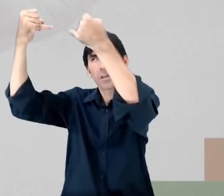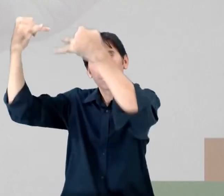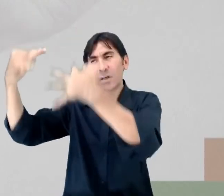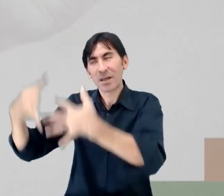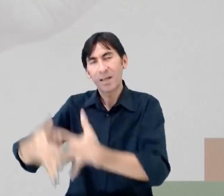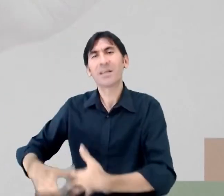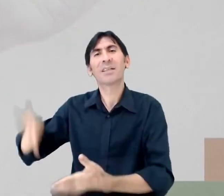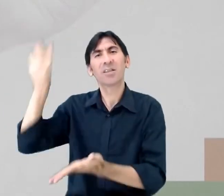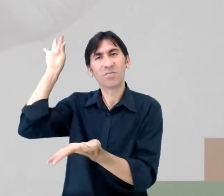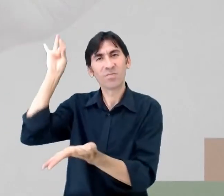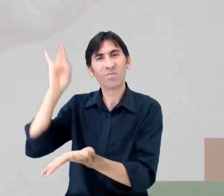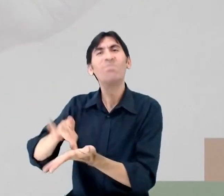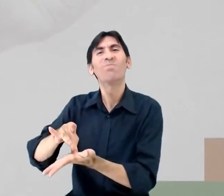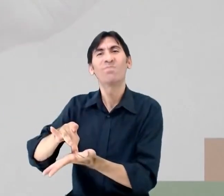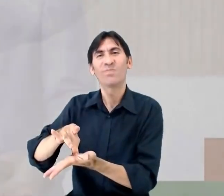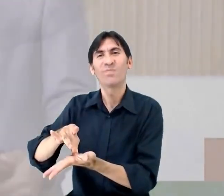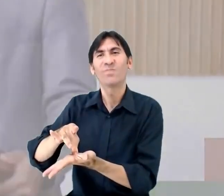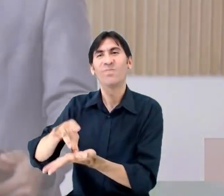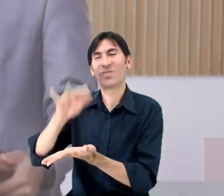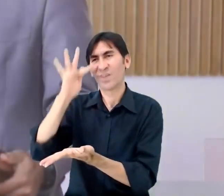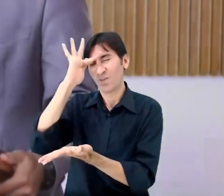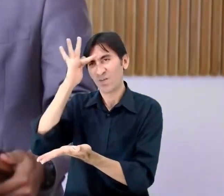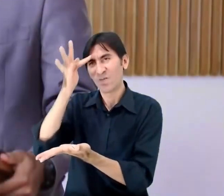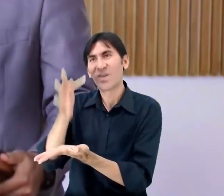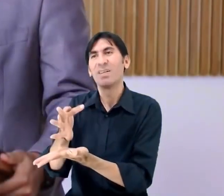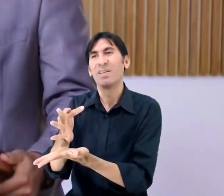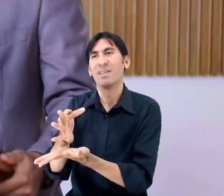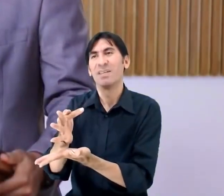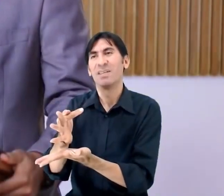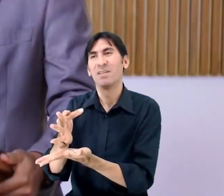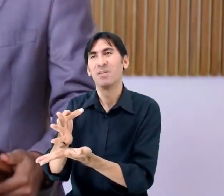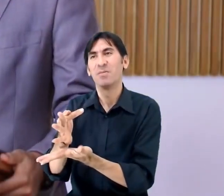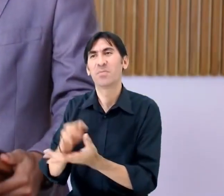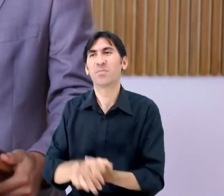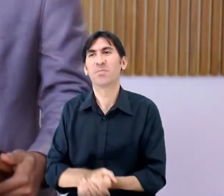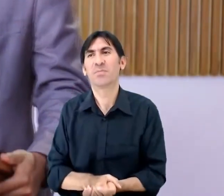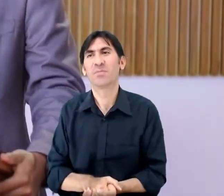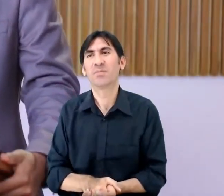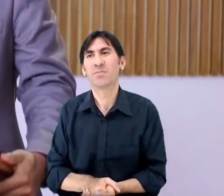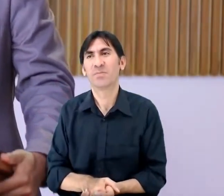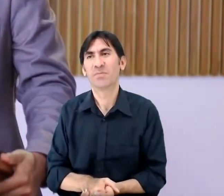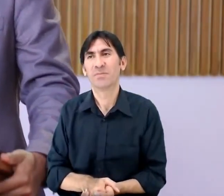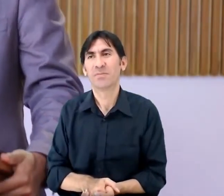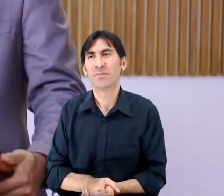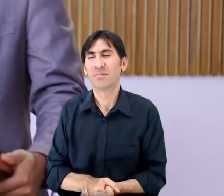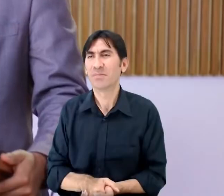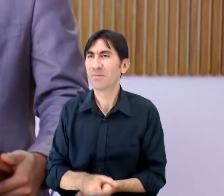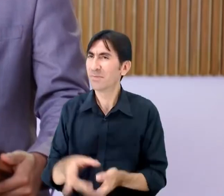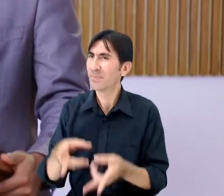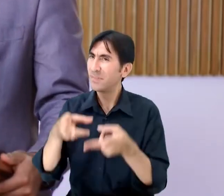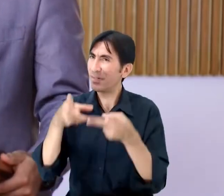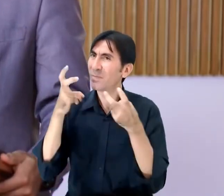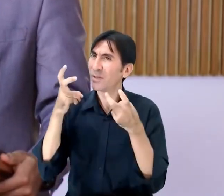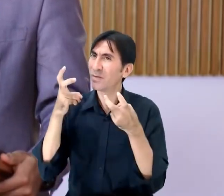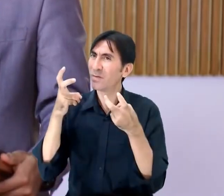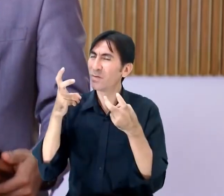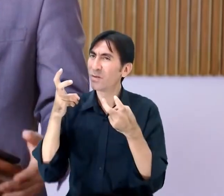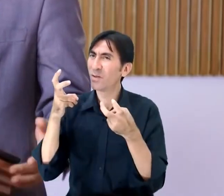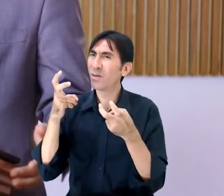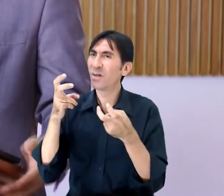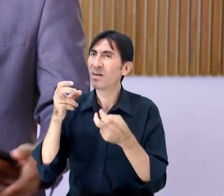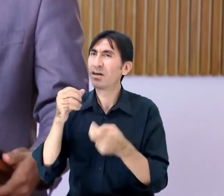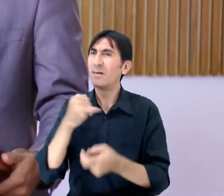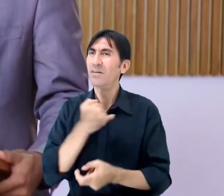são fiéis e verdadeiras. Olha só, João,